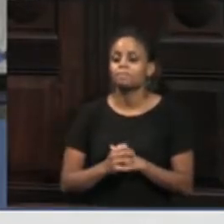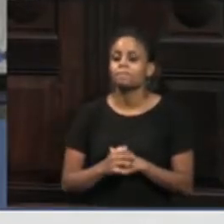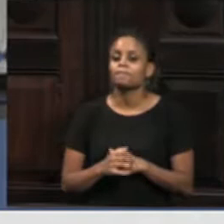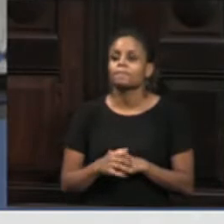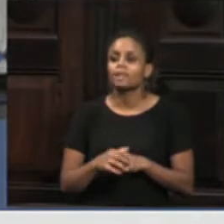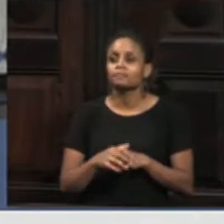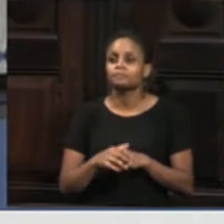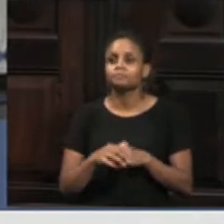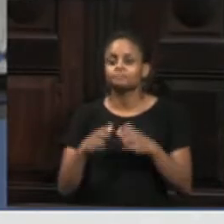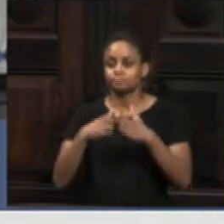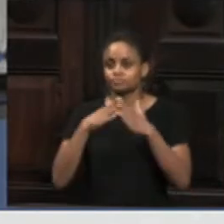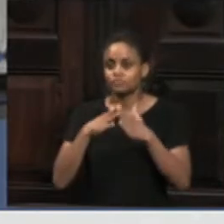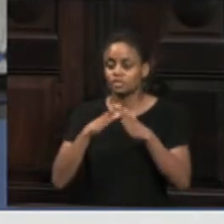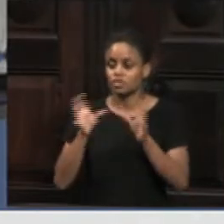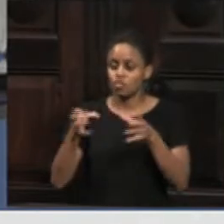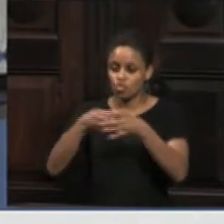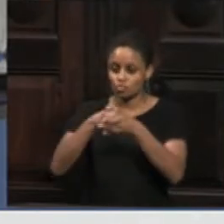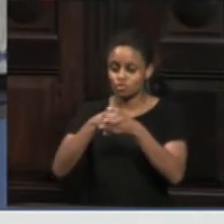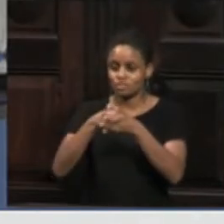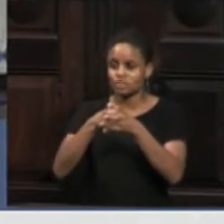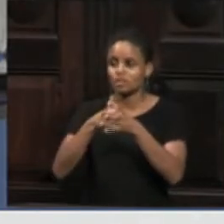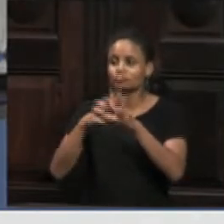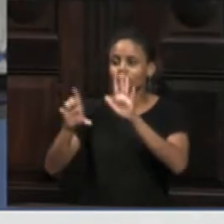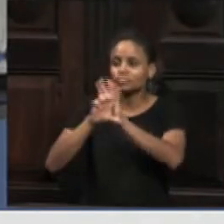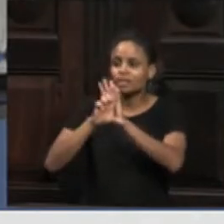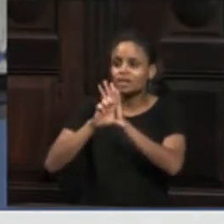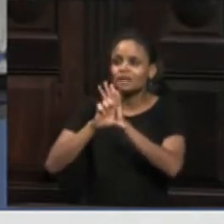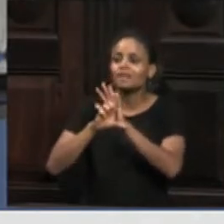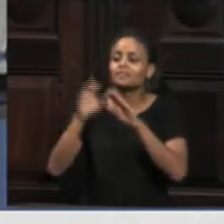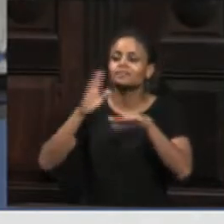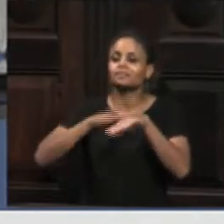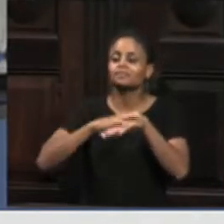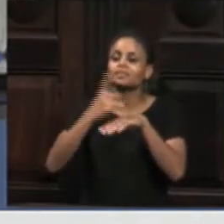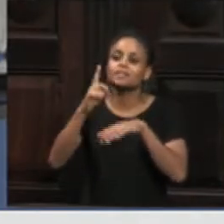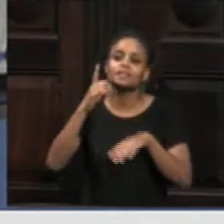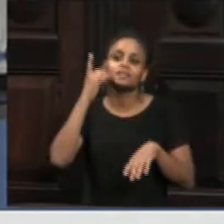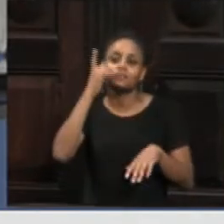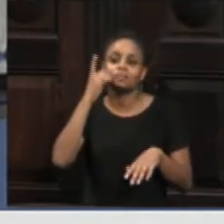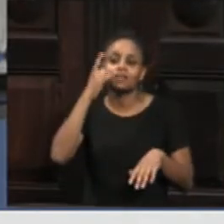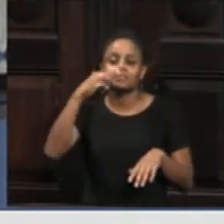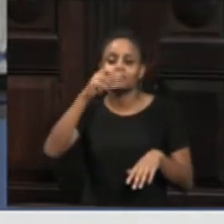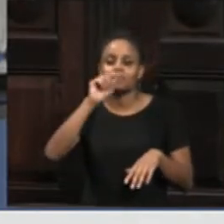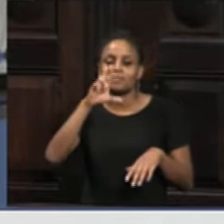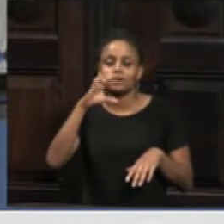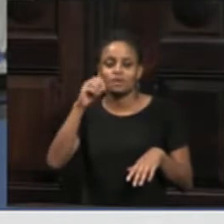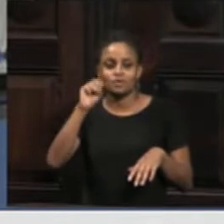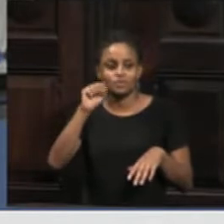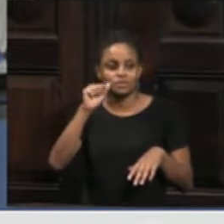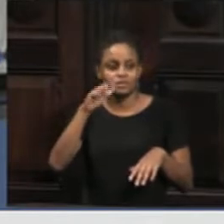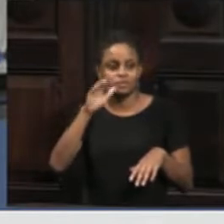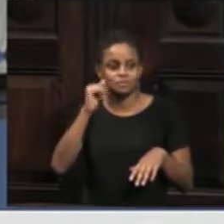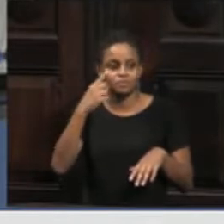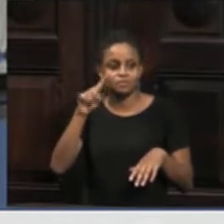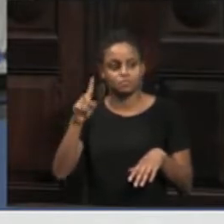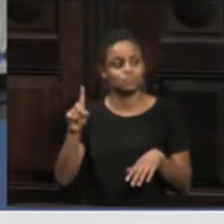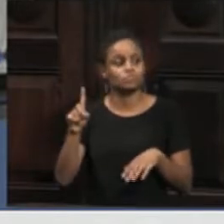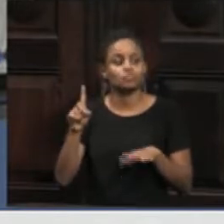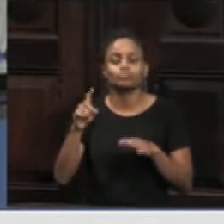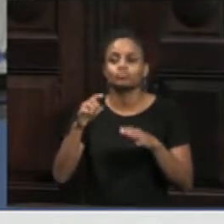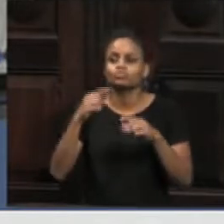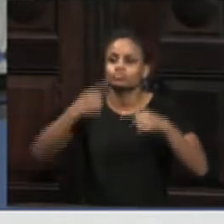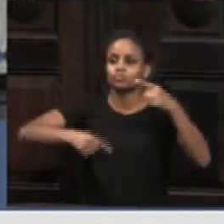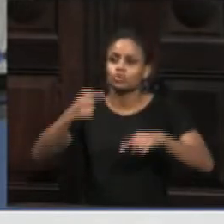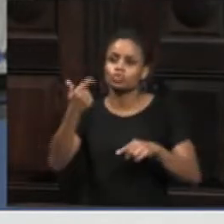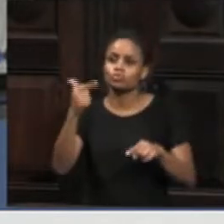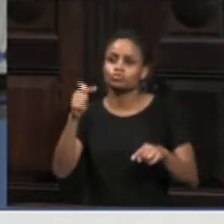de Indicações Legislativa favorável. Relator deputado Marcos Abraão. Em discussão, não havendo que queira discutir, encerra da discussão. Em votação, os senhores